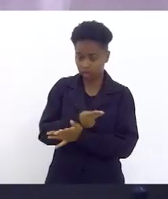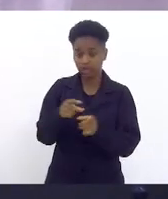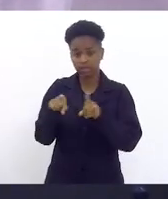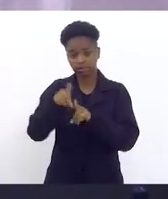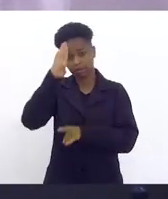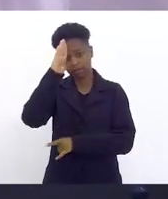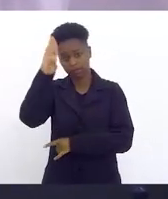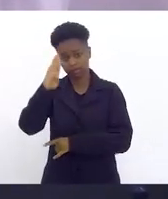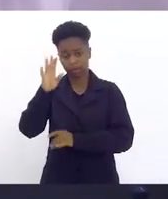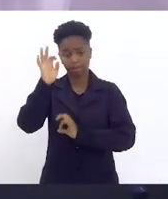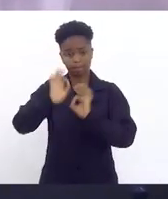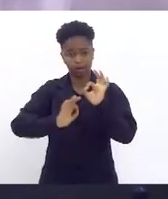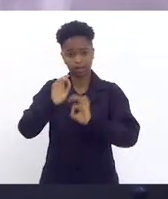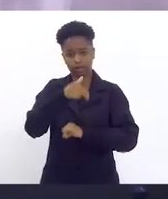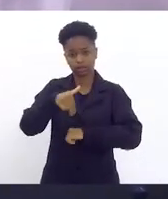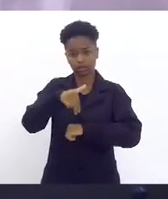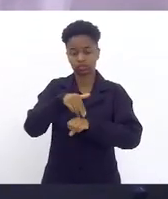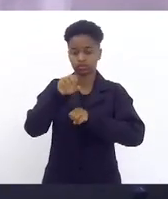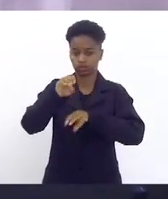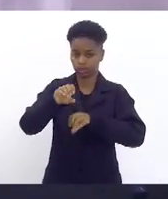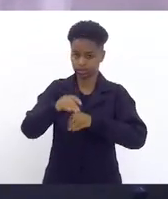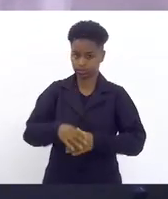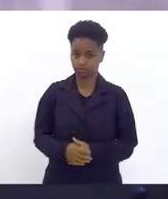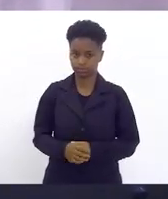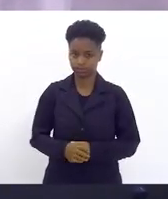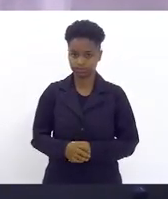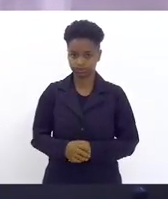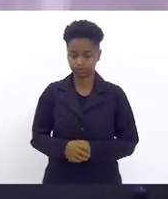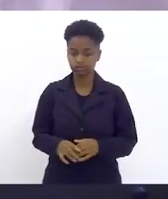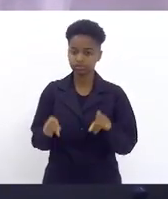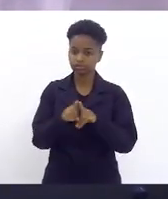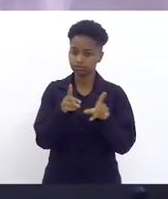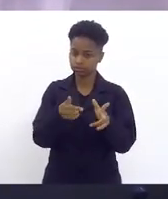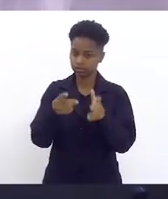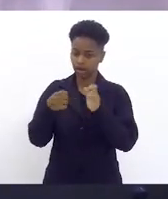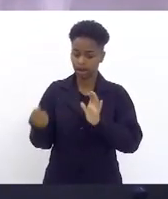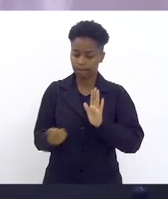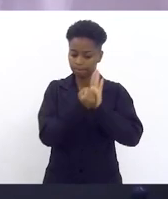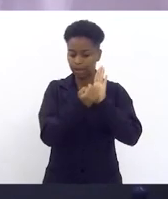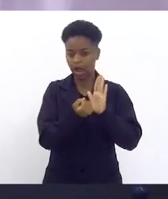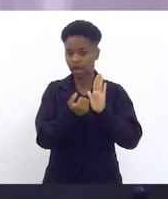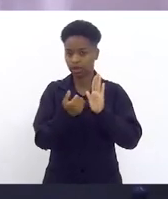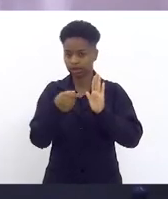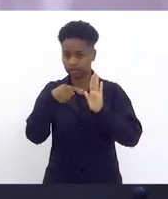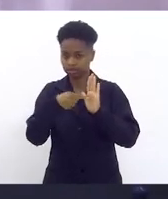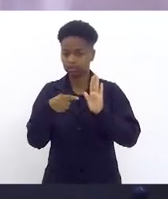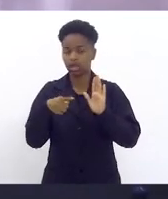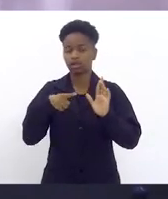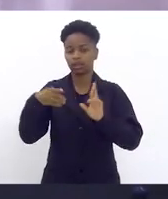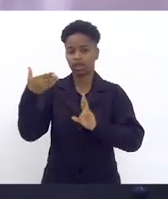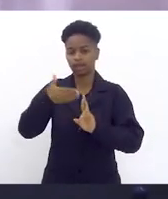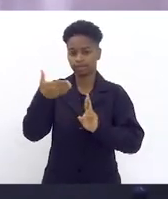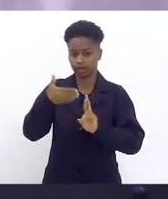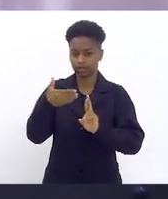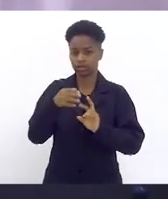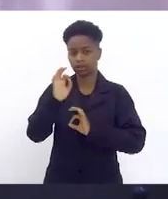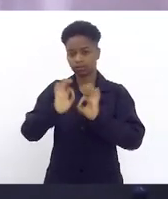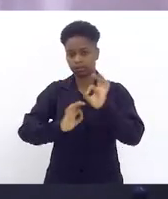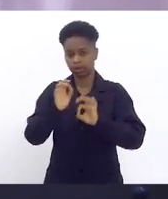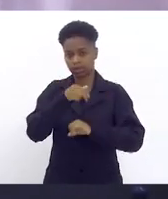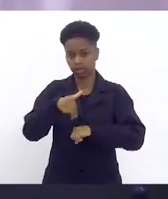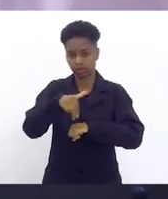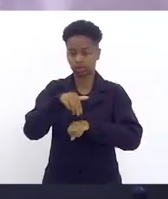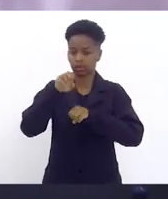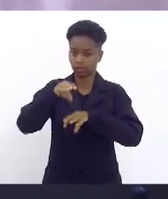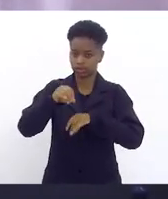com um plano nacional de educação considerando Ainda que os Marcos referenciais do plano estadual de educação são